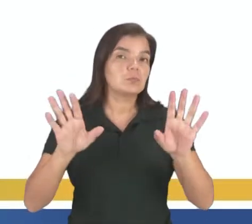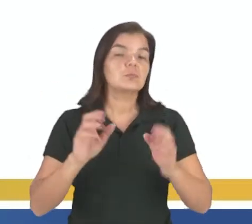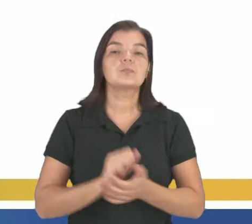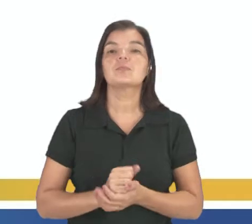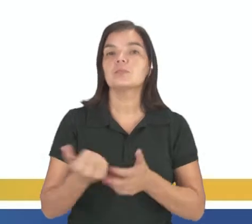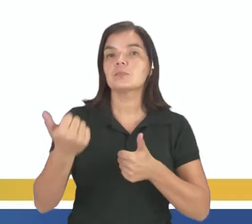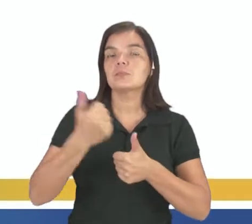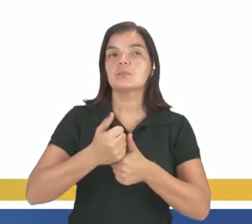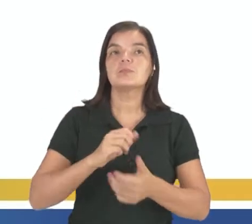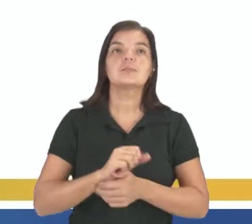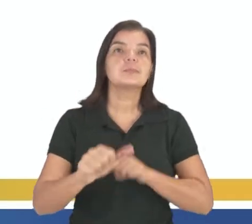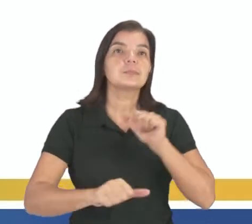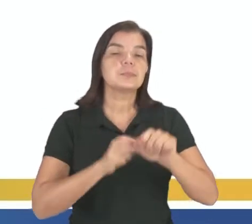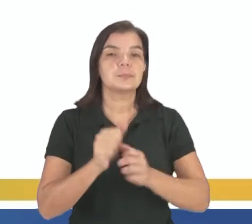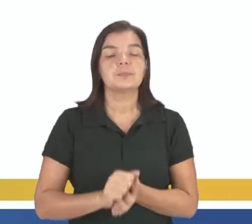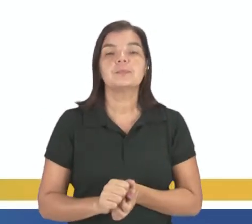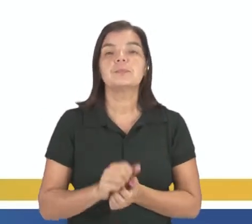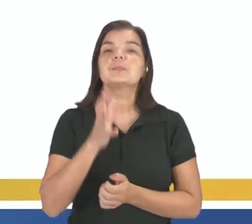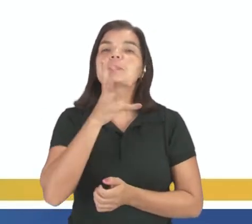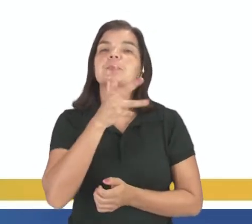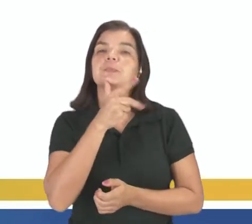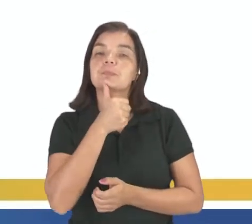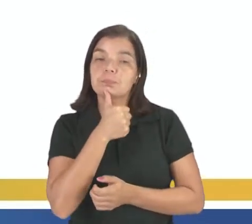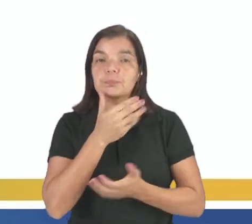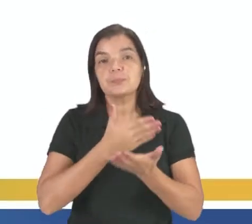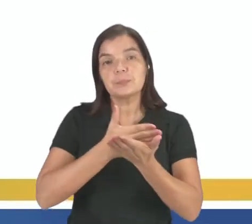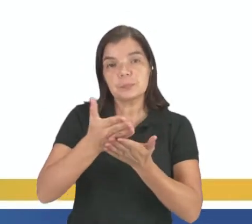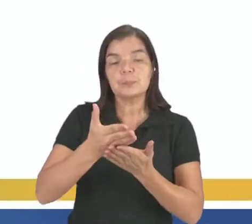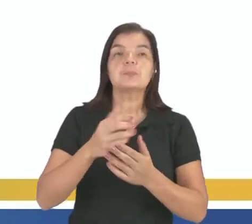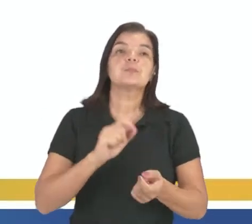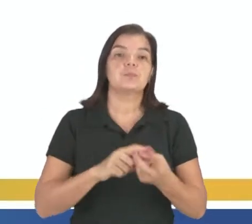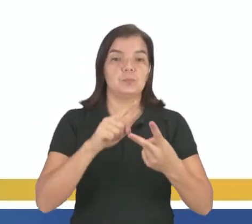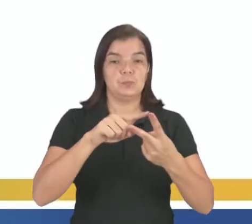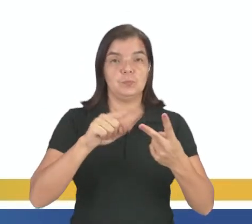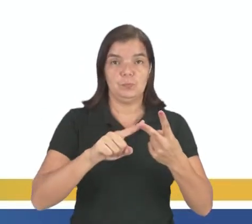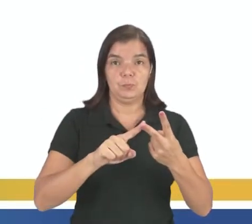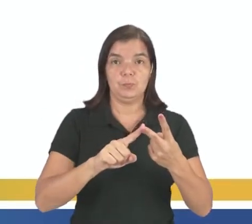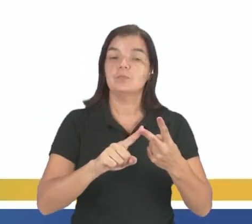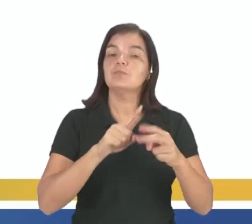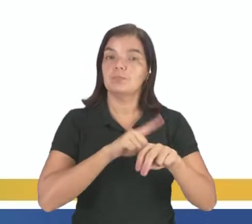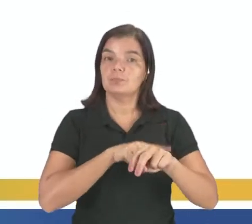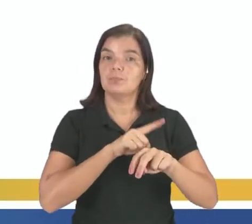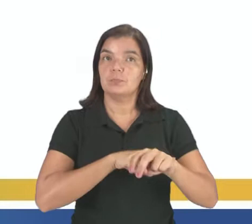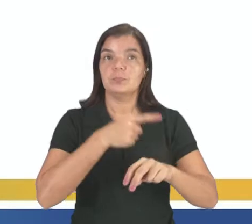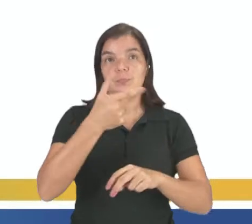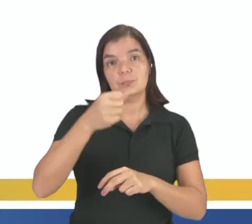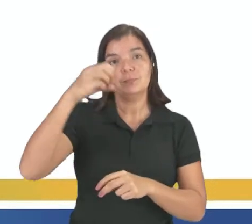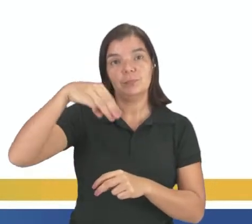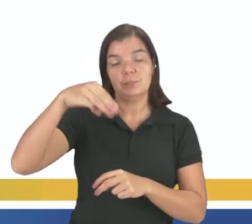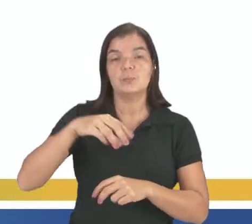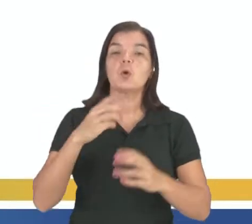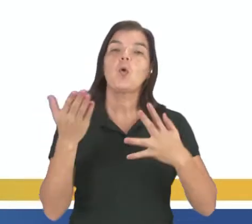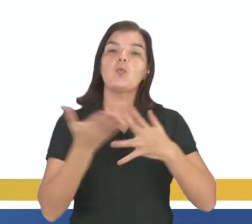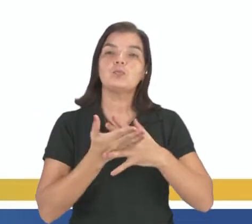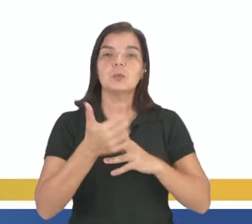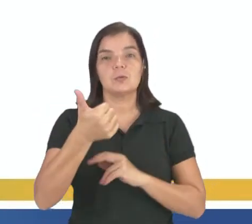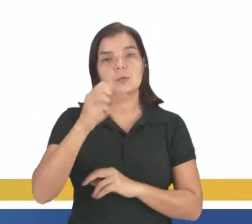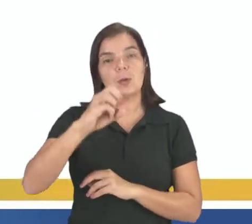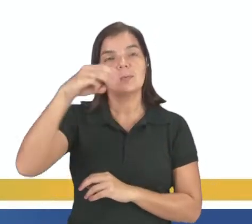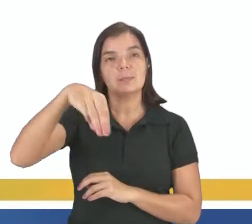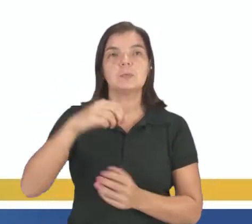seus mudança a duração da partida são dois tempos de 20 minutos com intervalo de 10 minutos